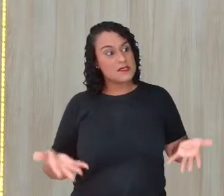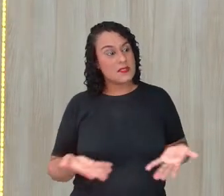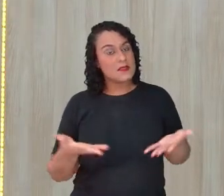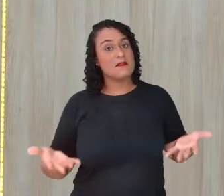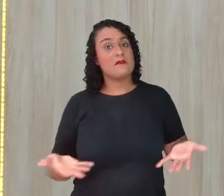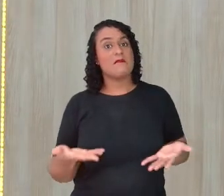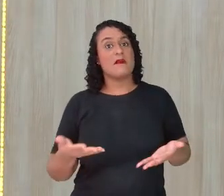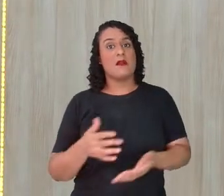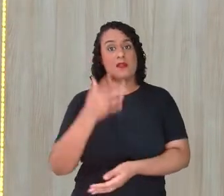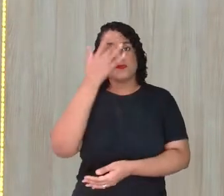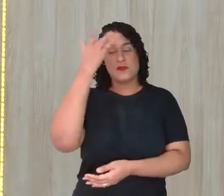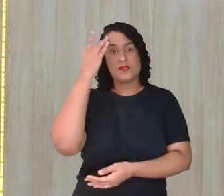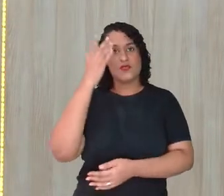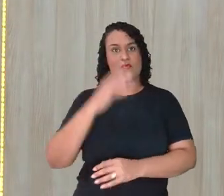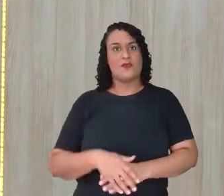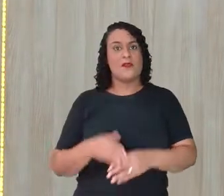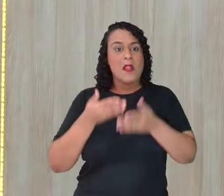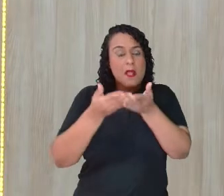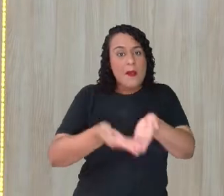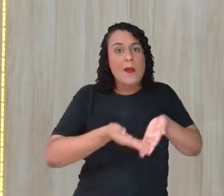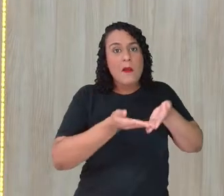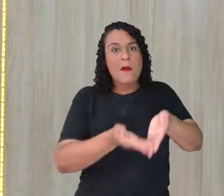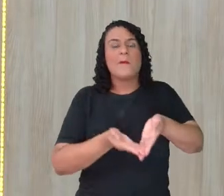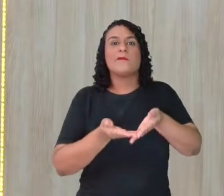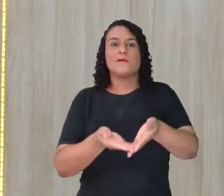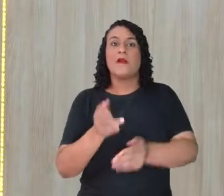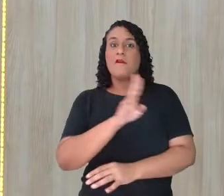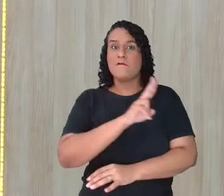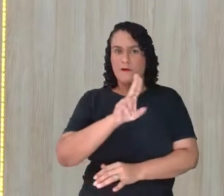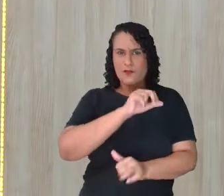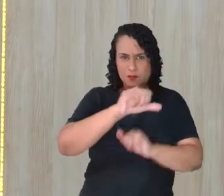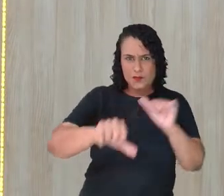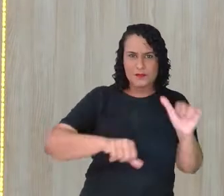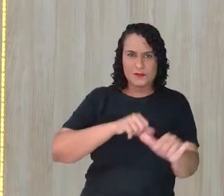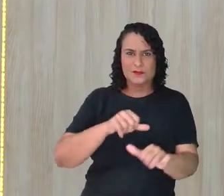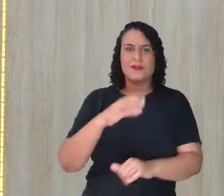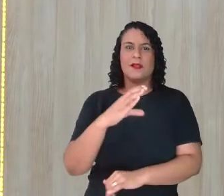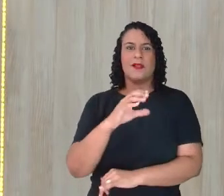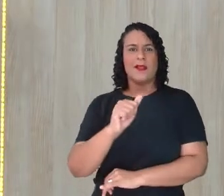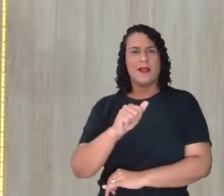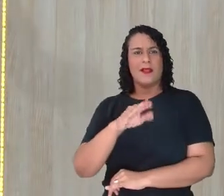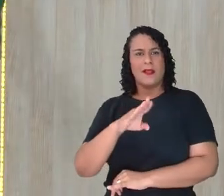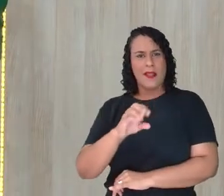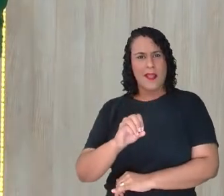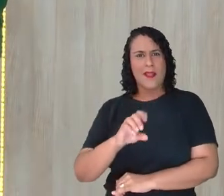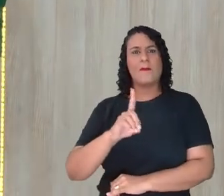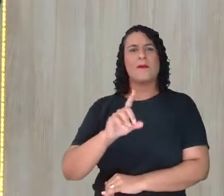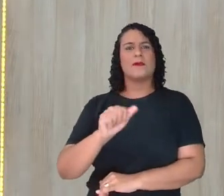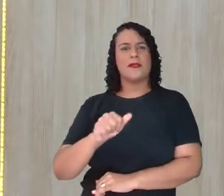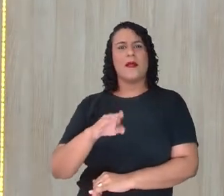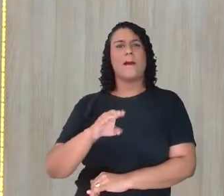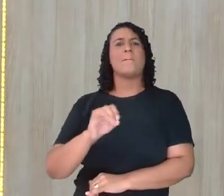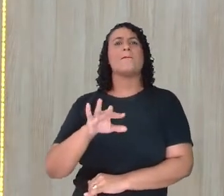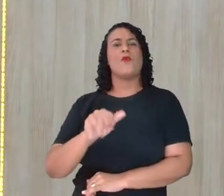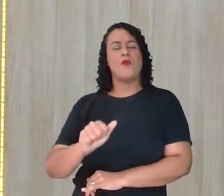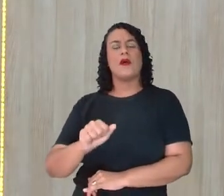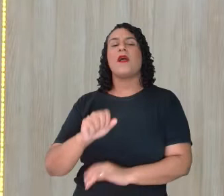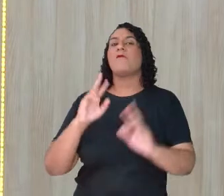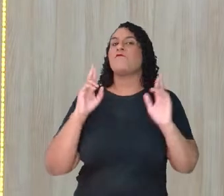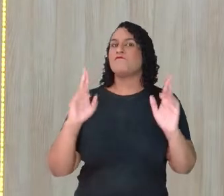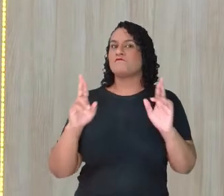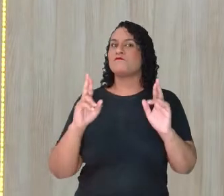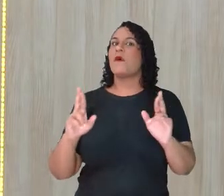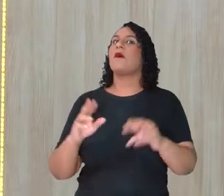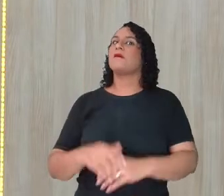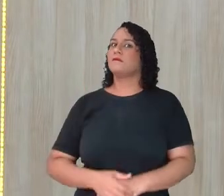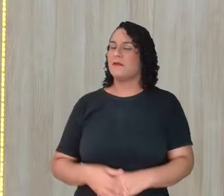por ali com um nome desse? Vamos mudar o nome? Aí mudou para Cabo da Boa Esperança, né? Então estratégia, né, de marketing, inclusive